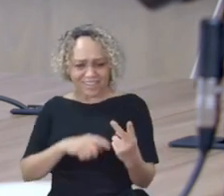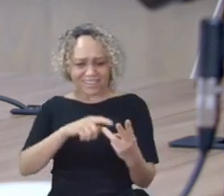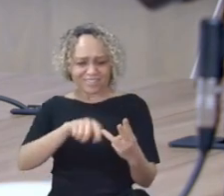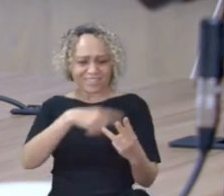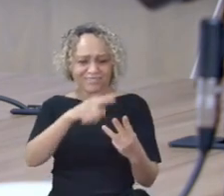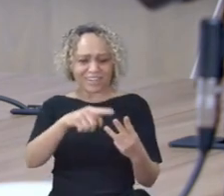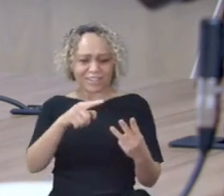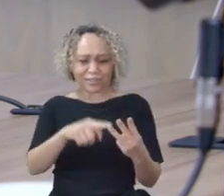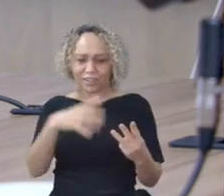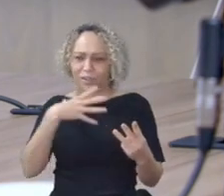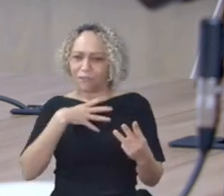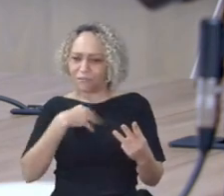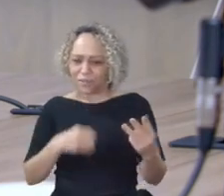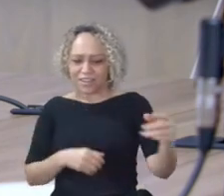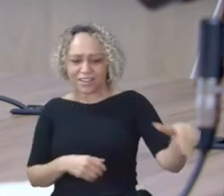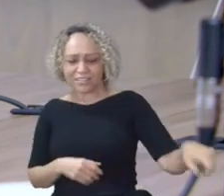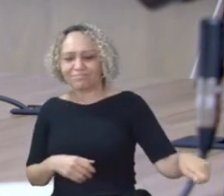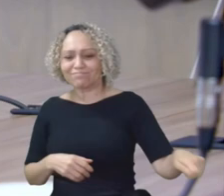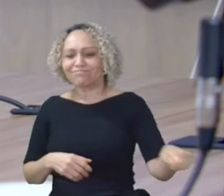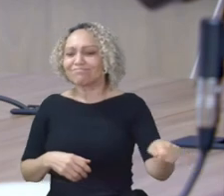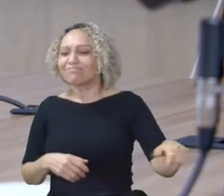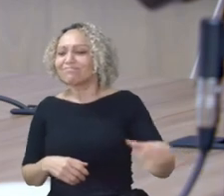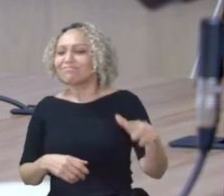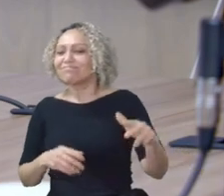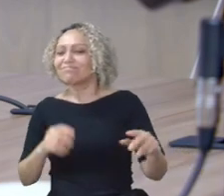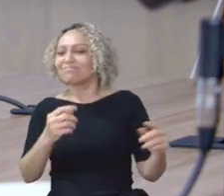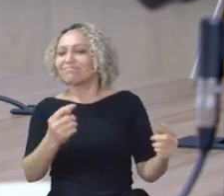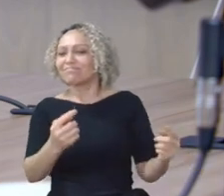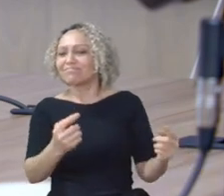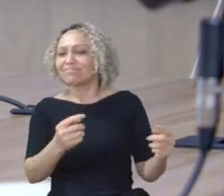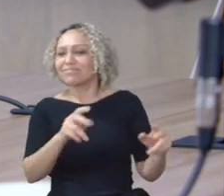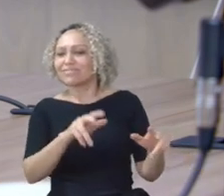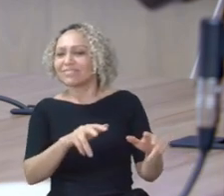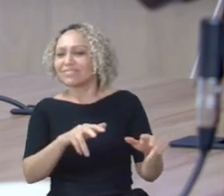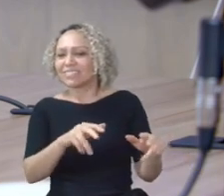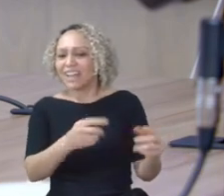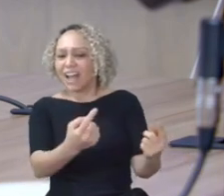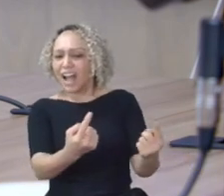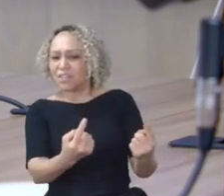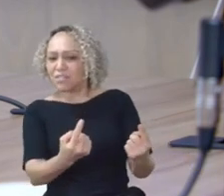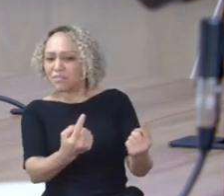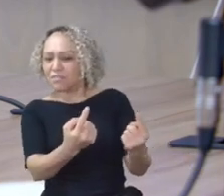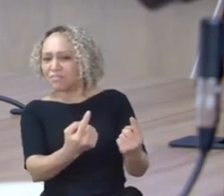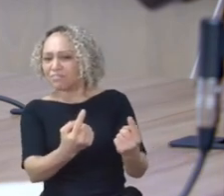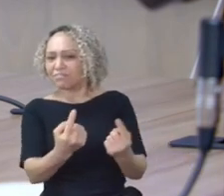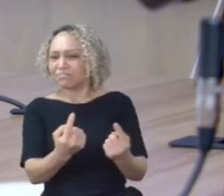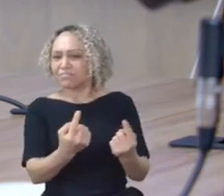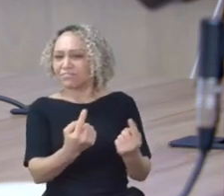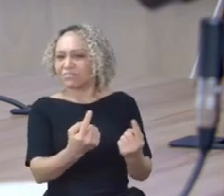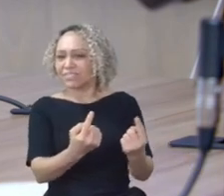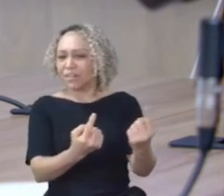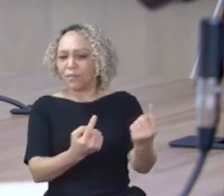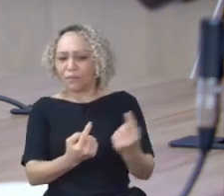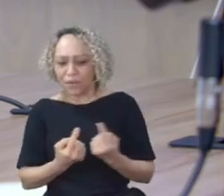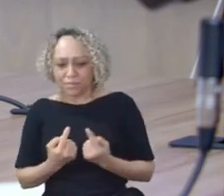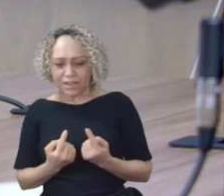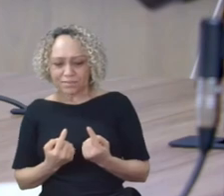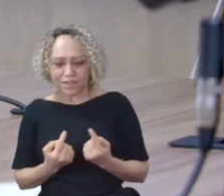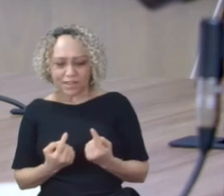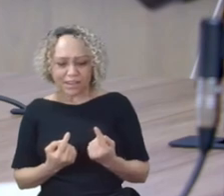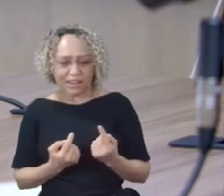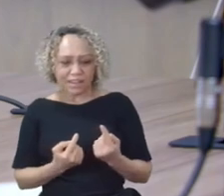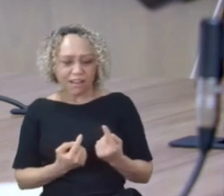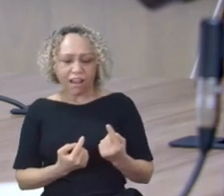porque ele te viu na TV. E aí eu fiquei, caramba, nossa, então, sabe, esse é o valor realmente. De repente não é um